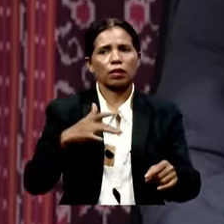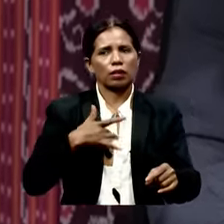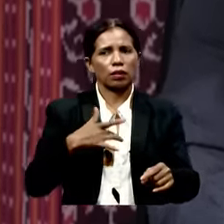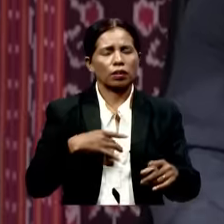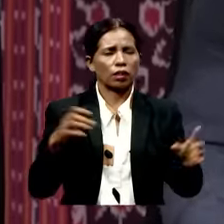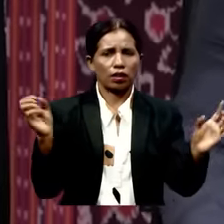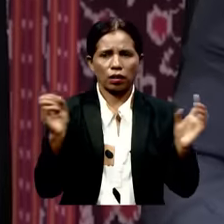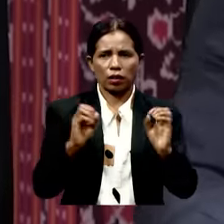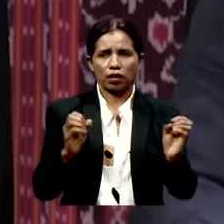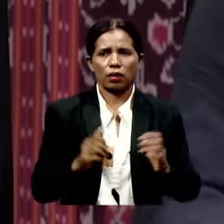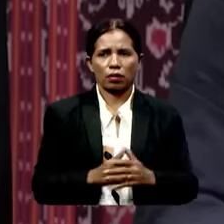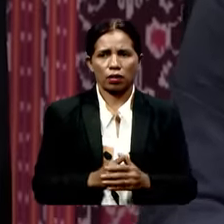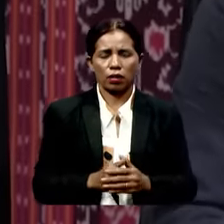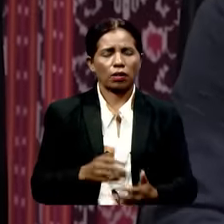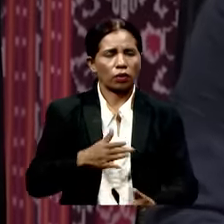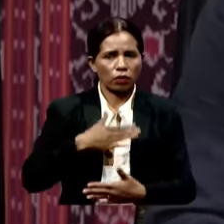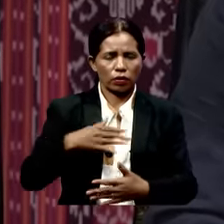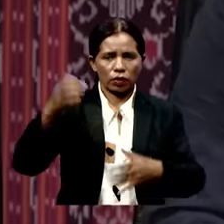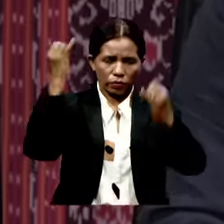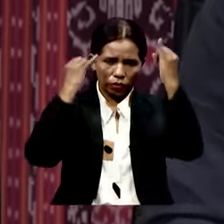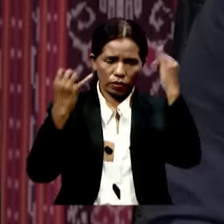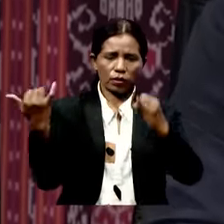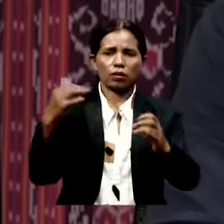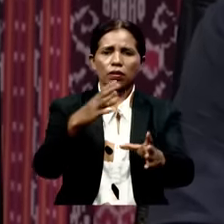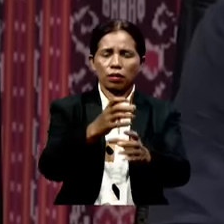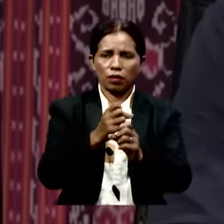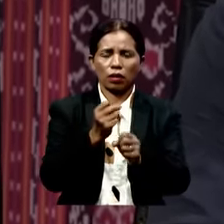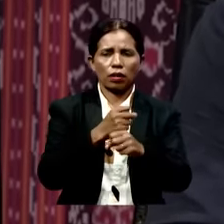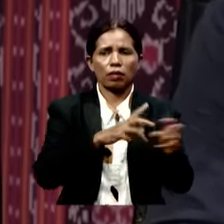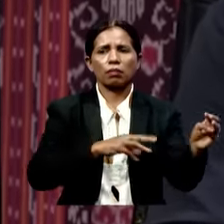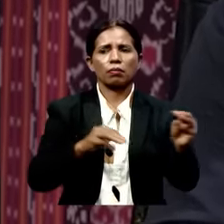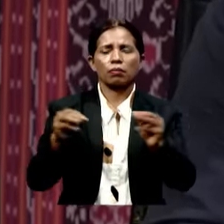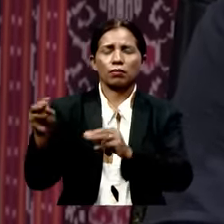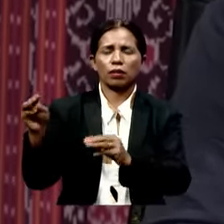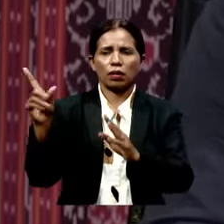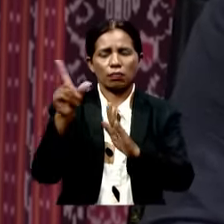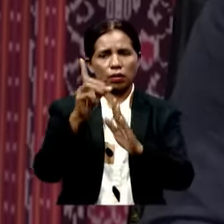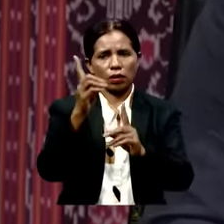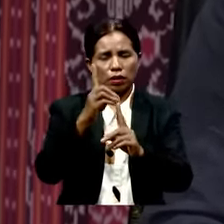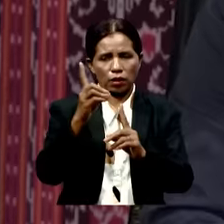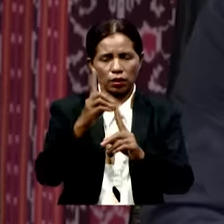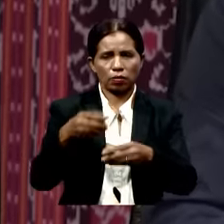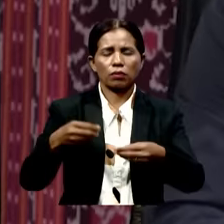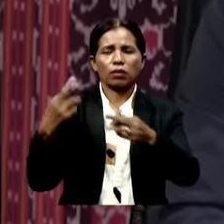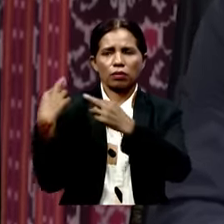la du contente o informação nebe maximo kata halo alteração ba data de tomada